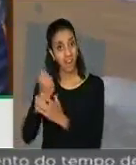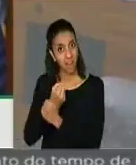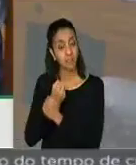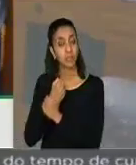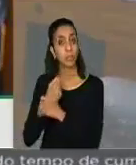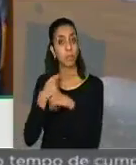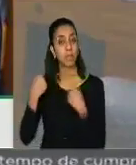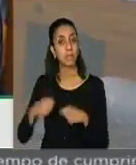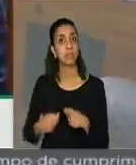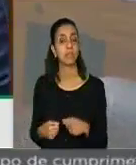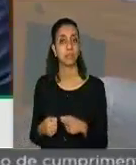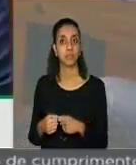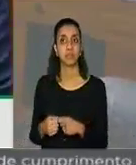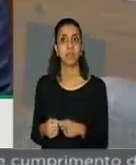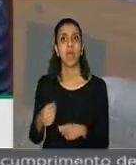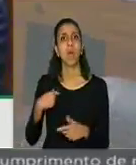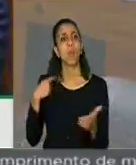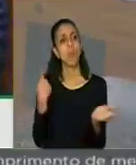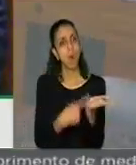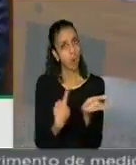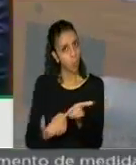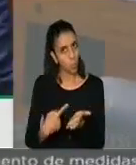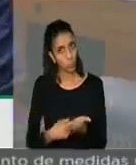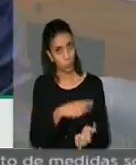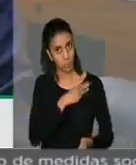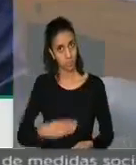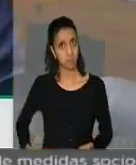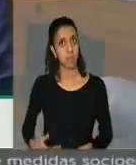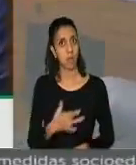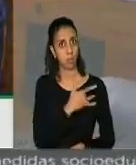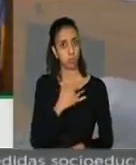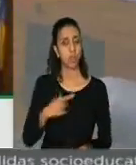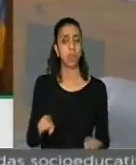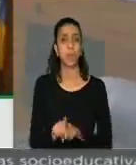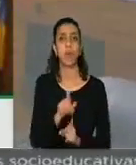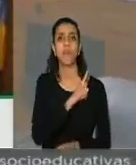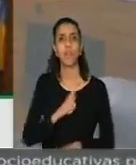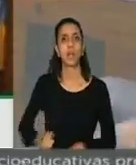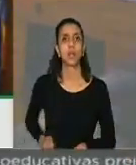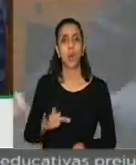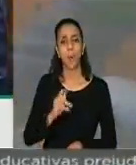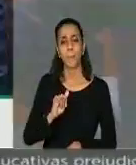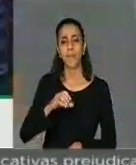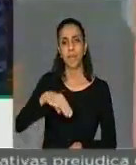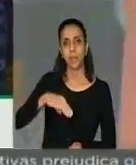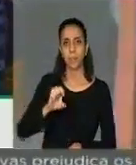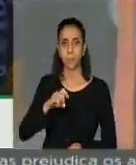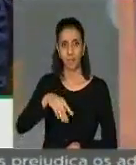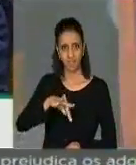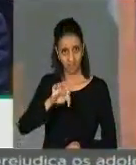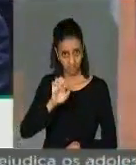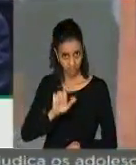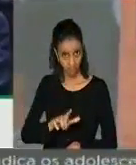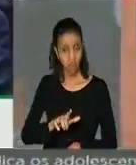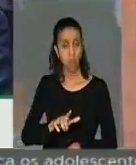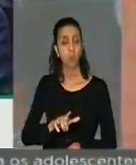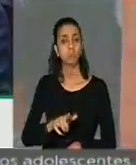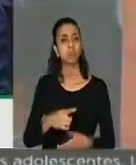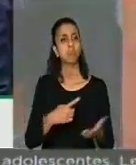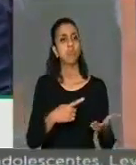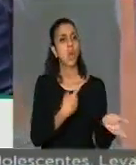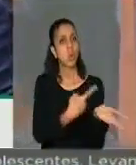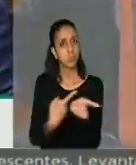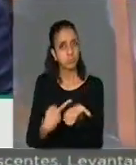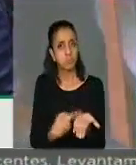um acordo com o ministro da Saúde, com o próprio governador Pimentel, com a Prefeitura Municipal de Divinópolis, para montarmos